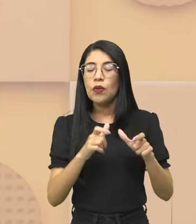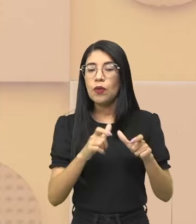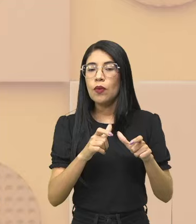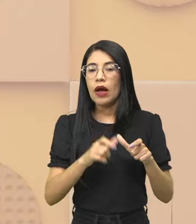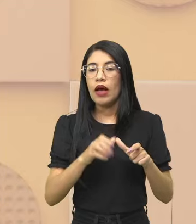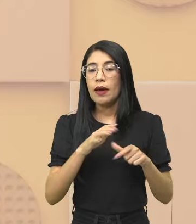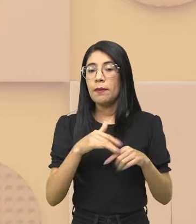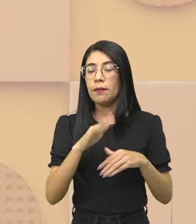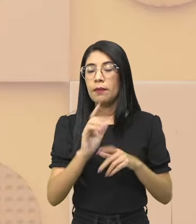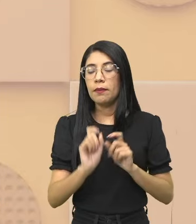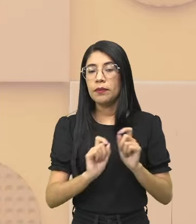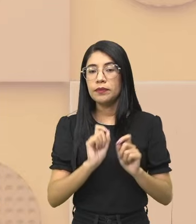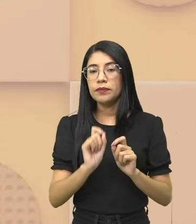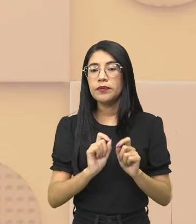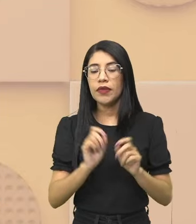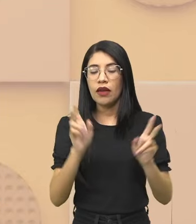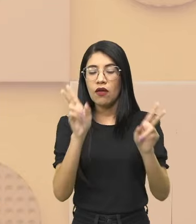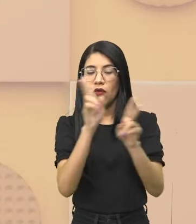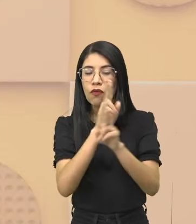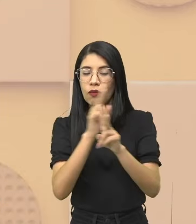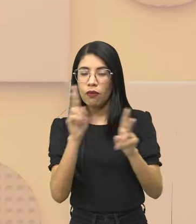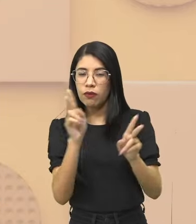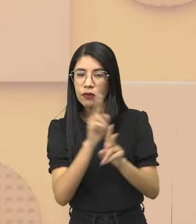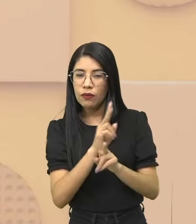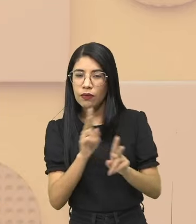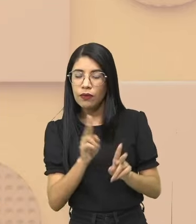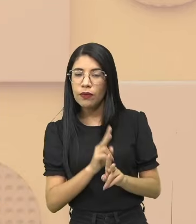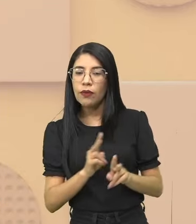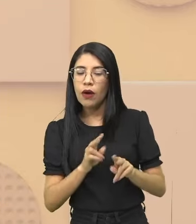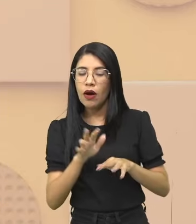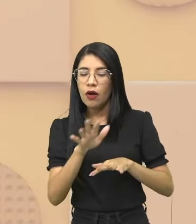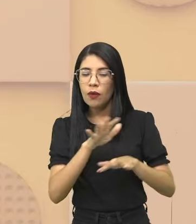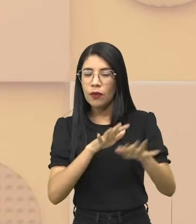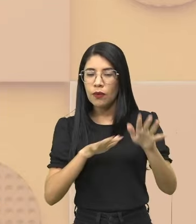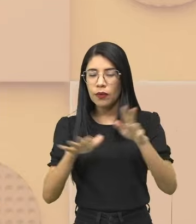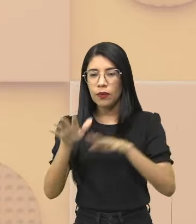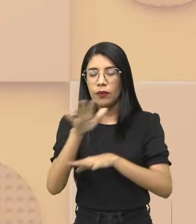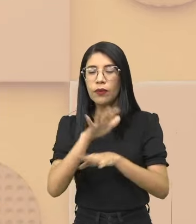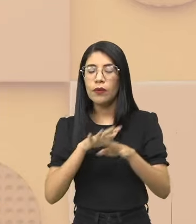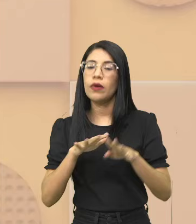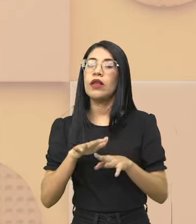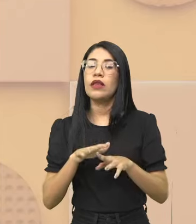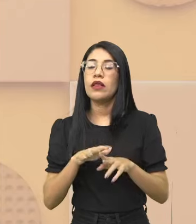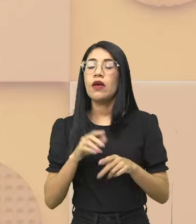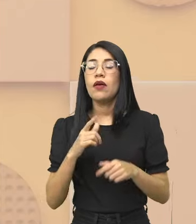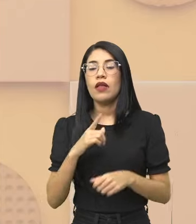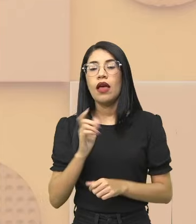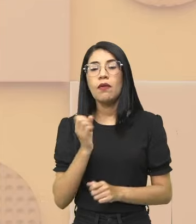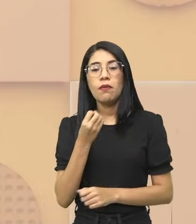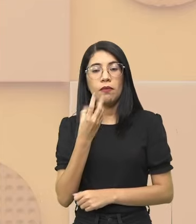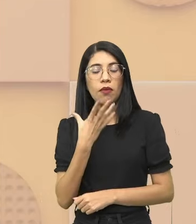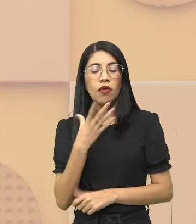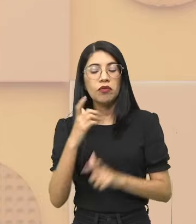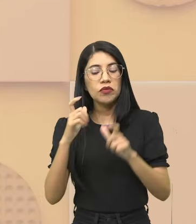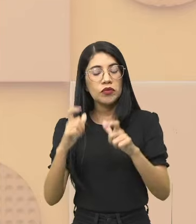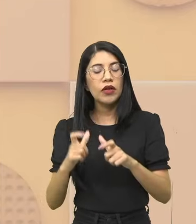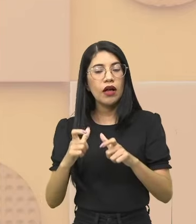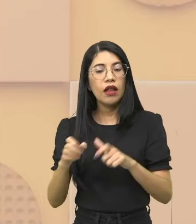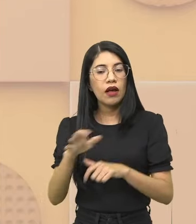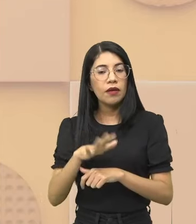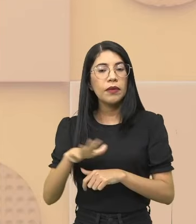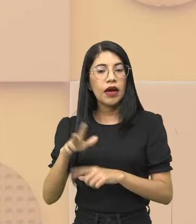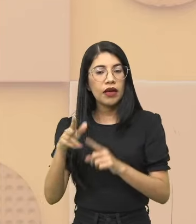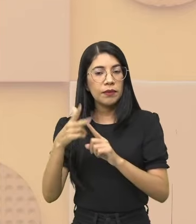incidência, né? De ventos, a movimentação do ar, a gente vai ter uma região propícia para